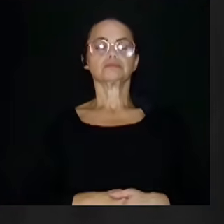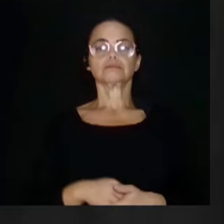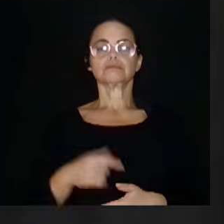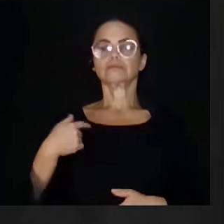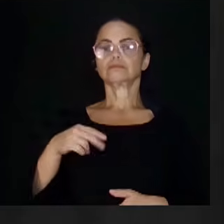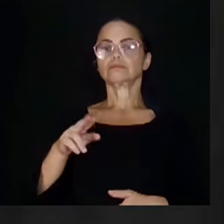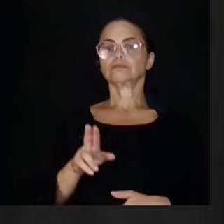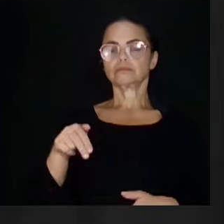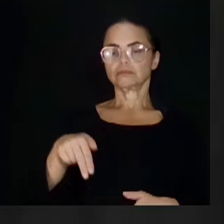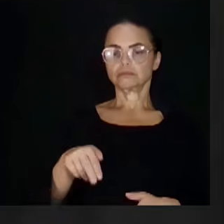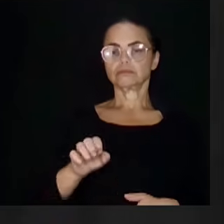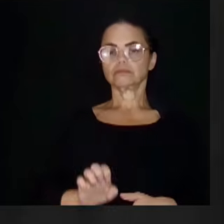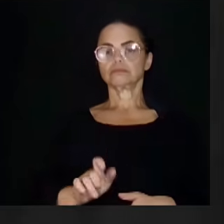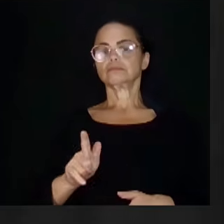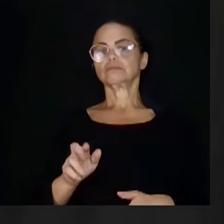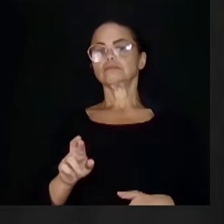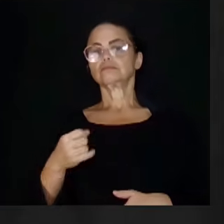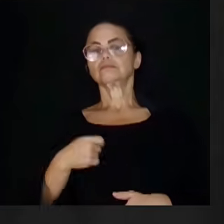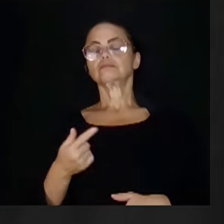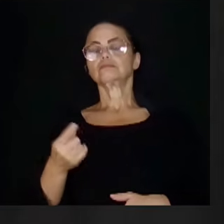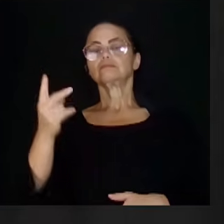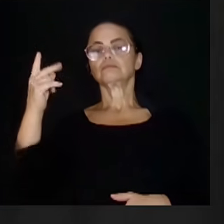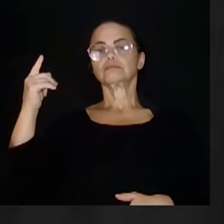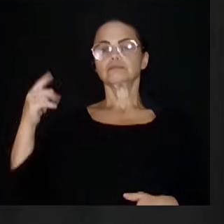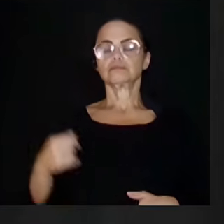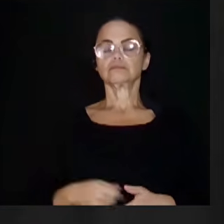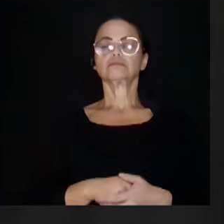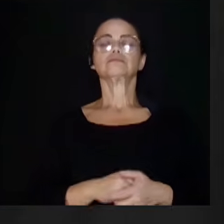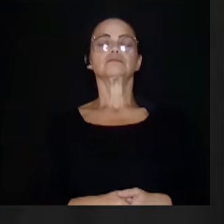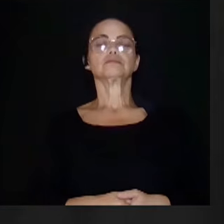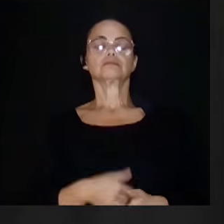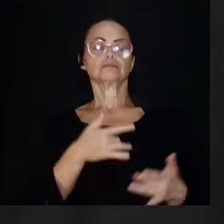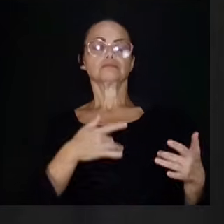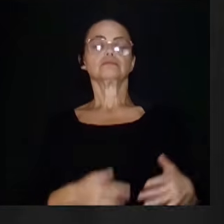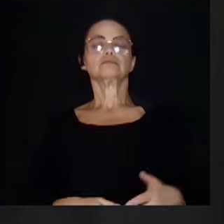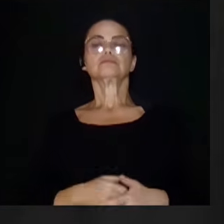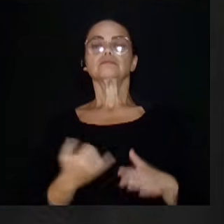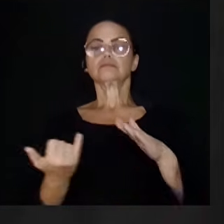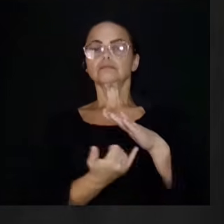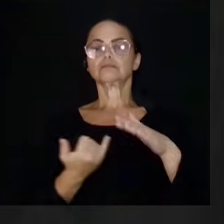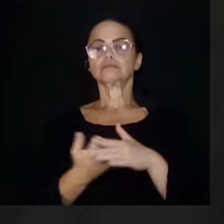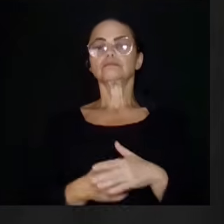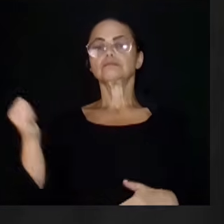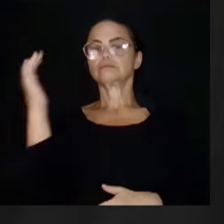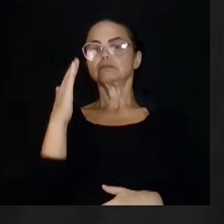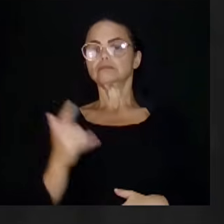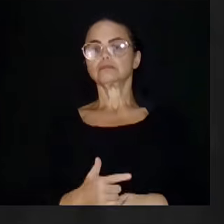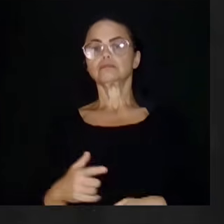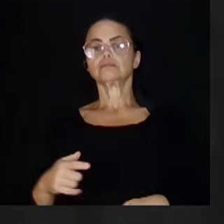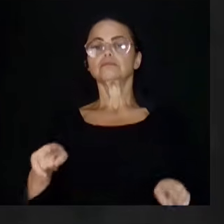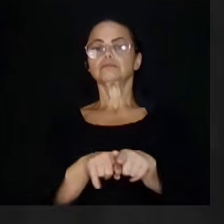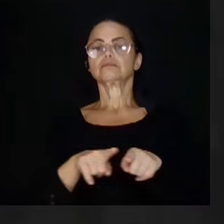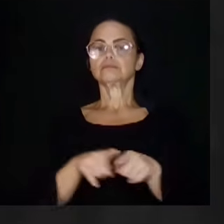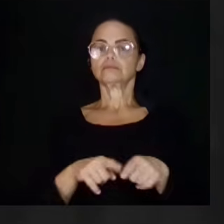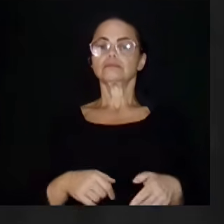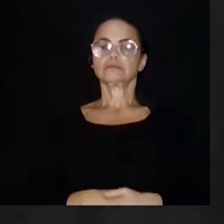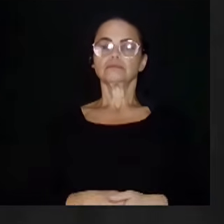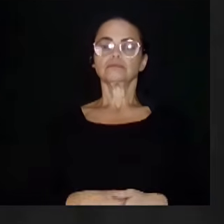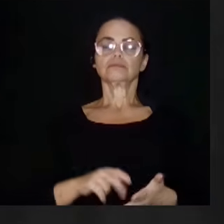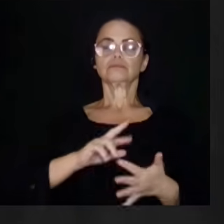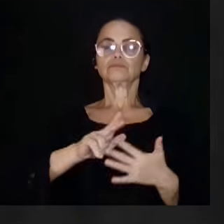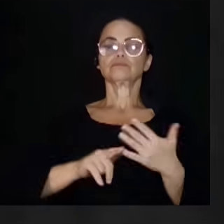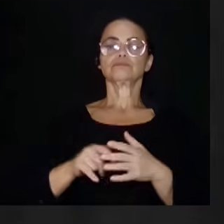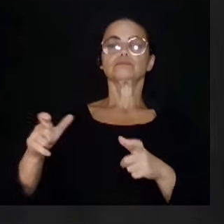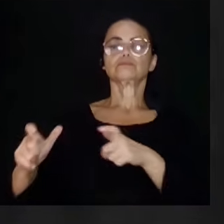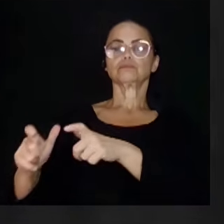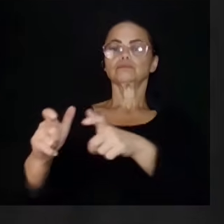entidade, uma das mais antigas entidades nacional. E hoje nós também estamos em vários espaços, né? Hoje